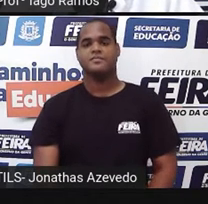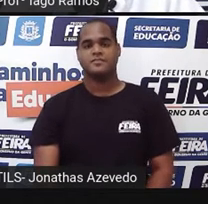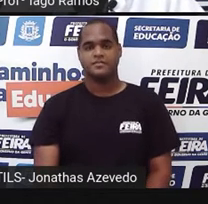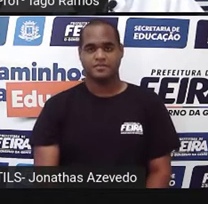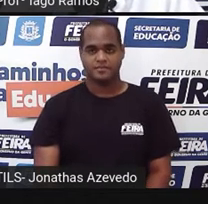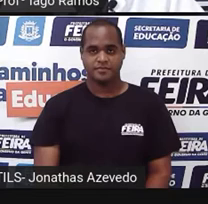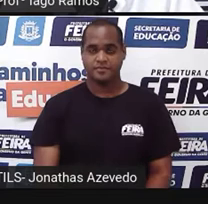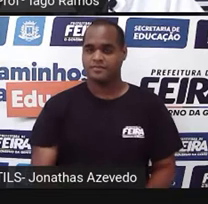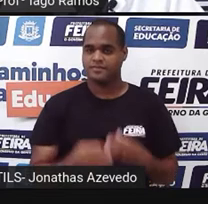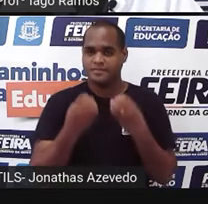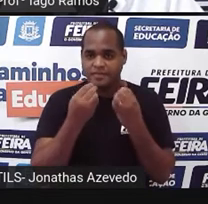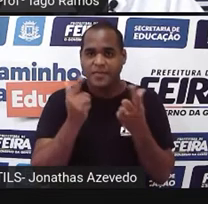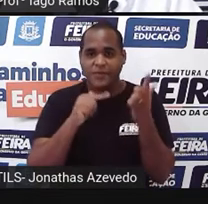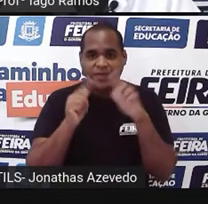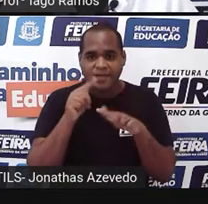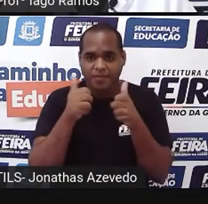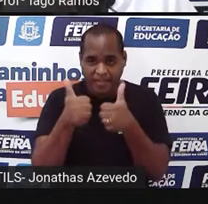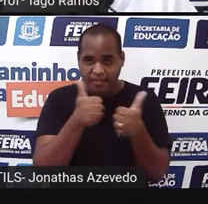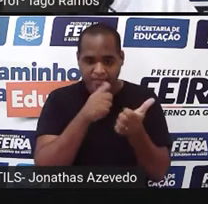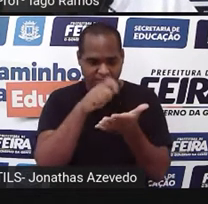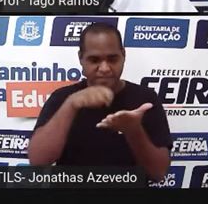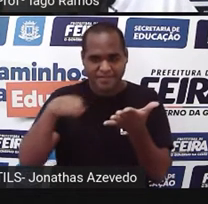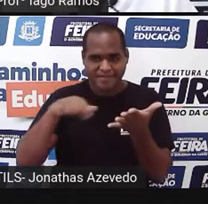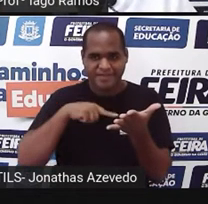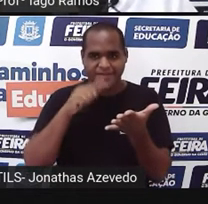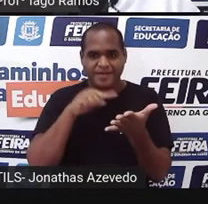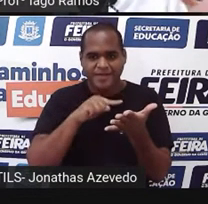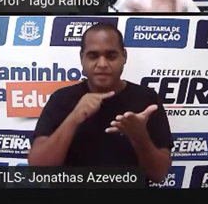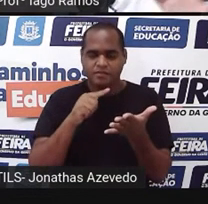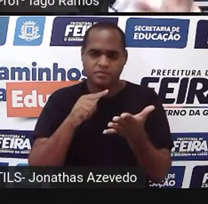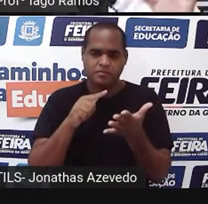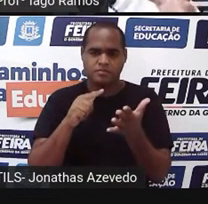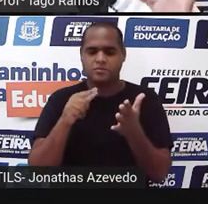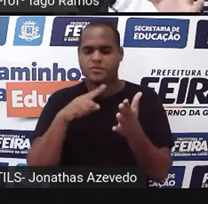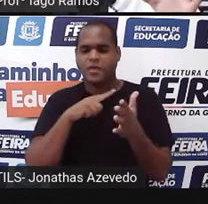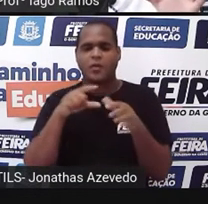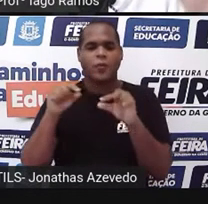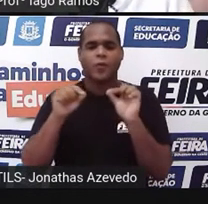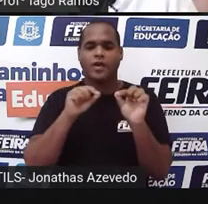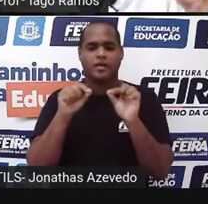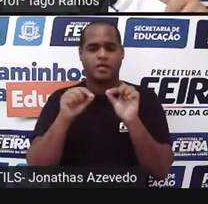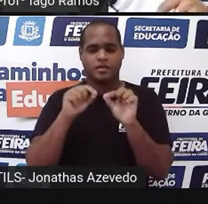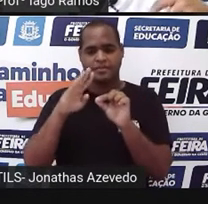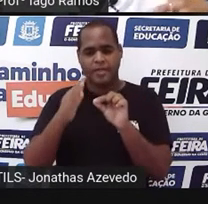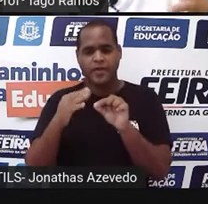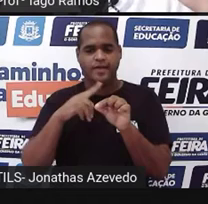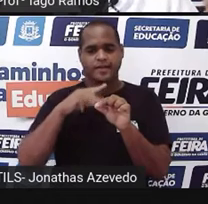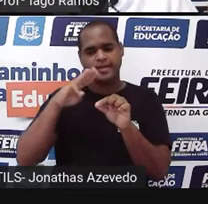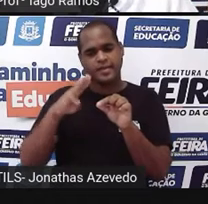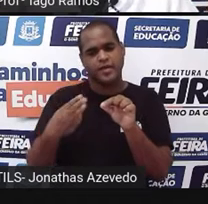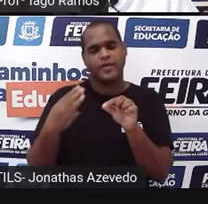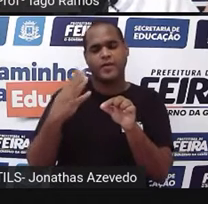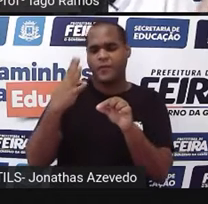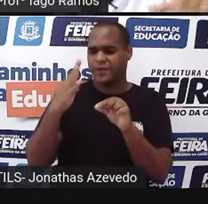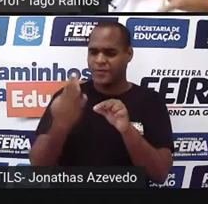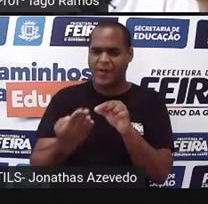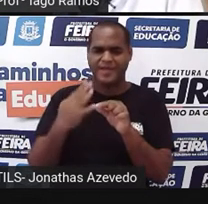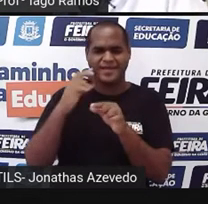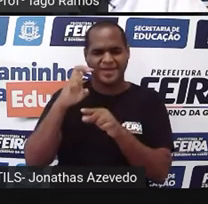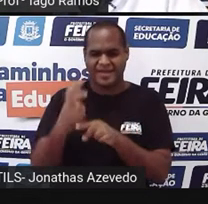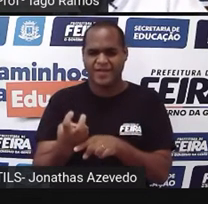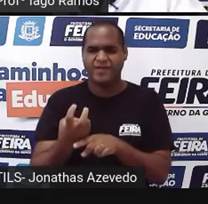e olha aí conseguiu escrever tá em aonde aí né bilhões trilhões quadrilhões